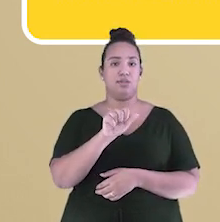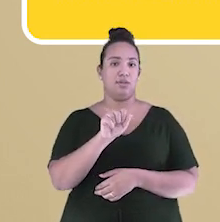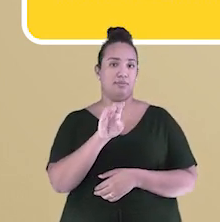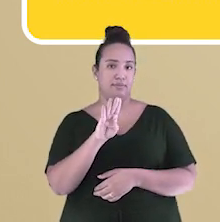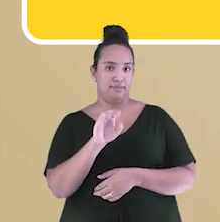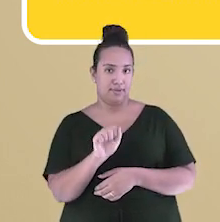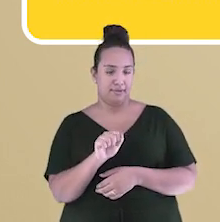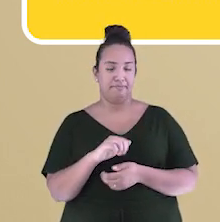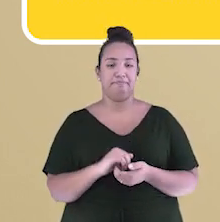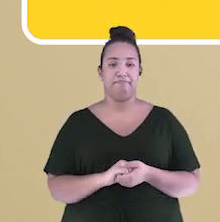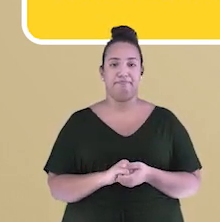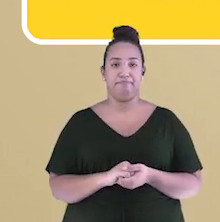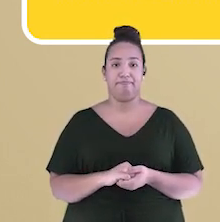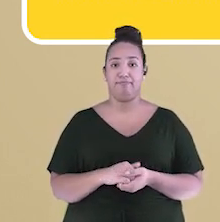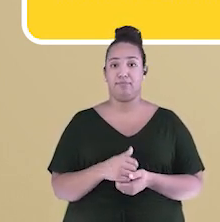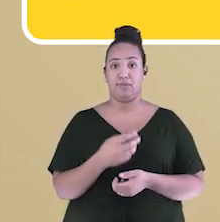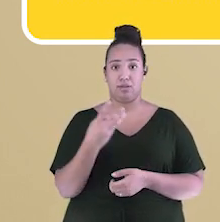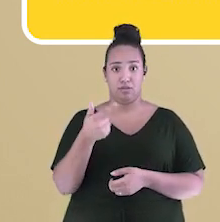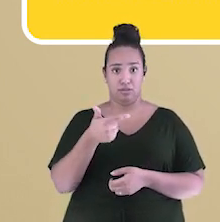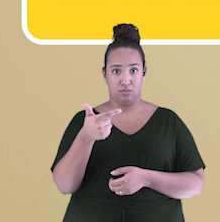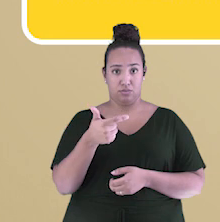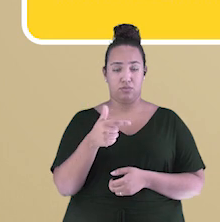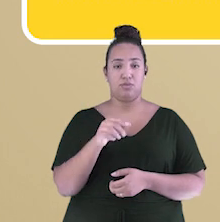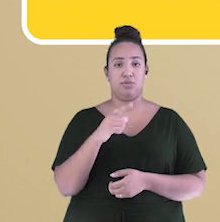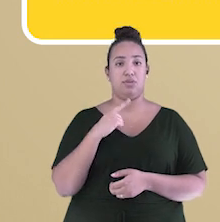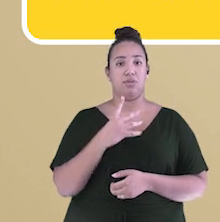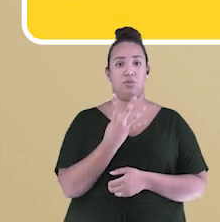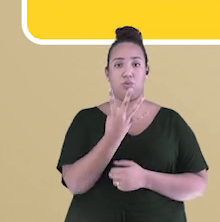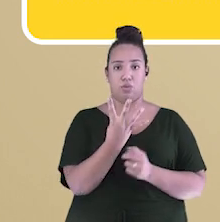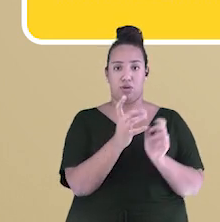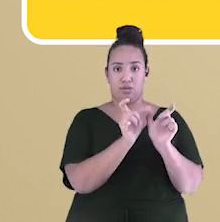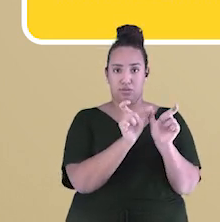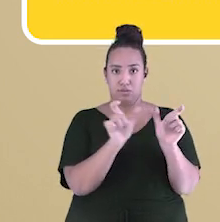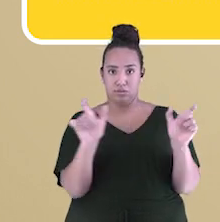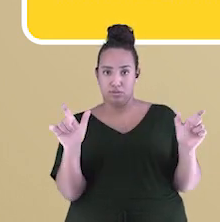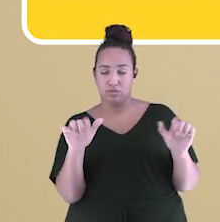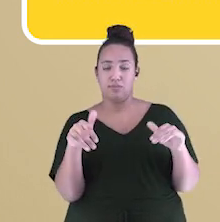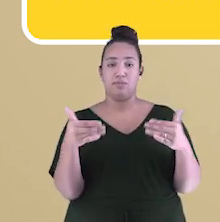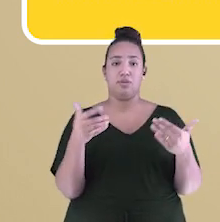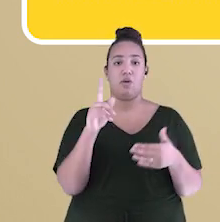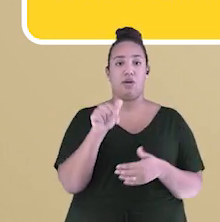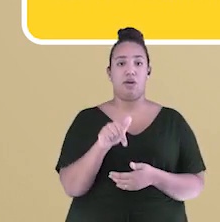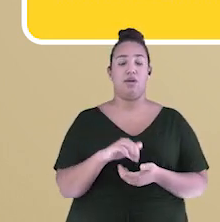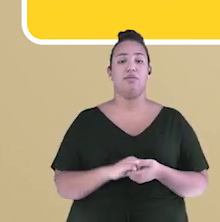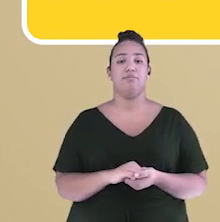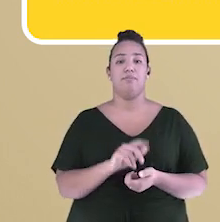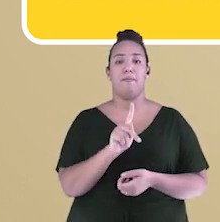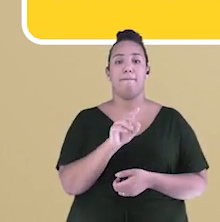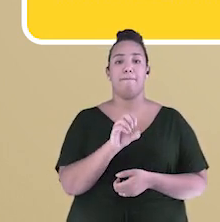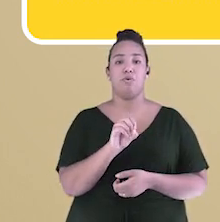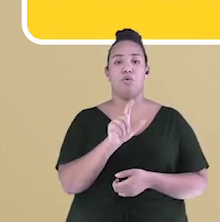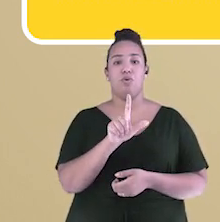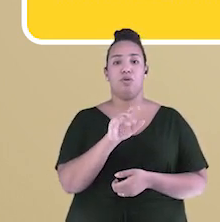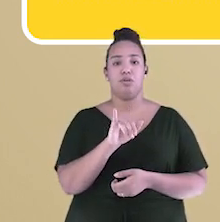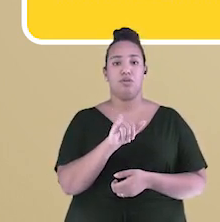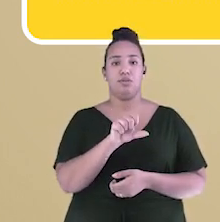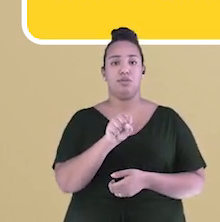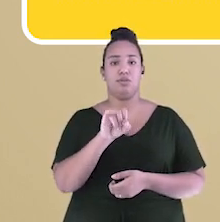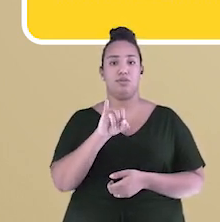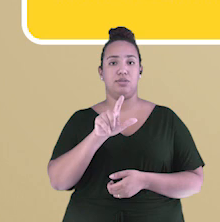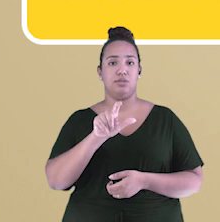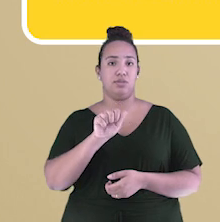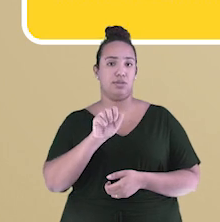sílaba. Sobrecoxa tem 4 sílabas, então ela é uma palavra